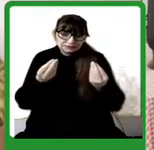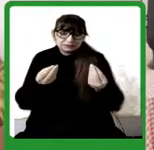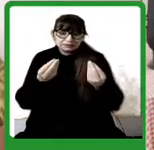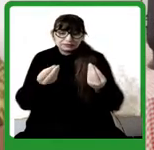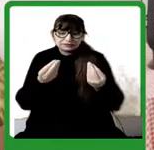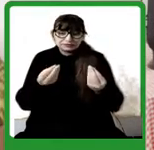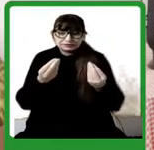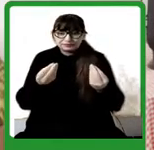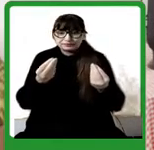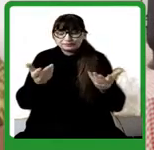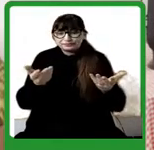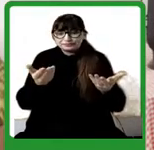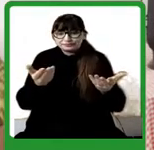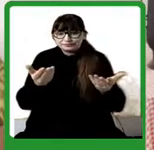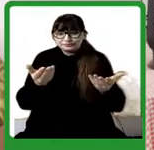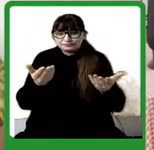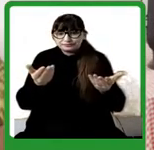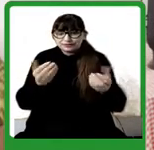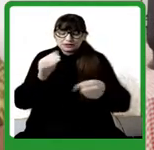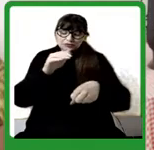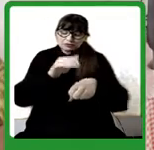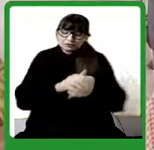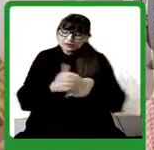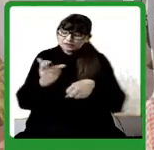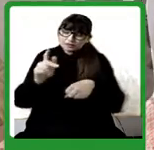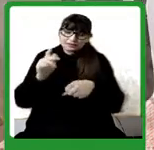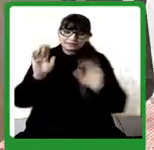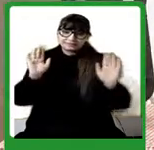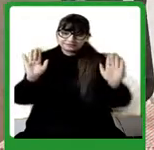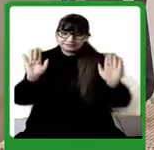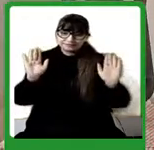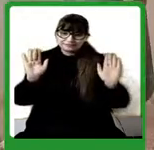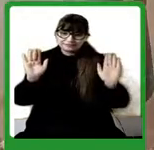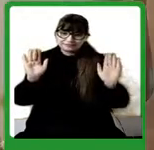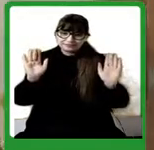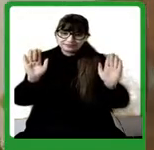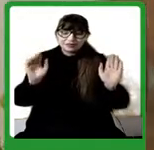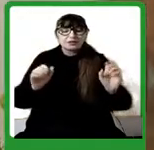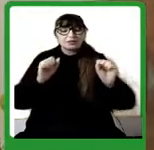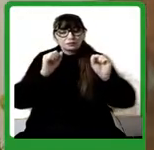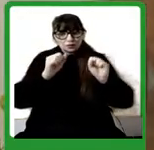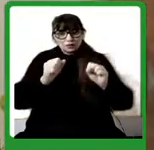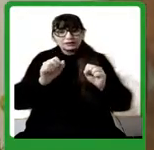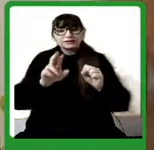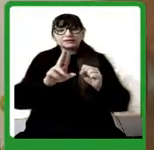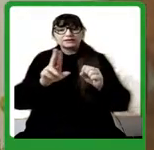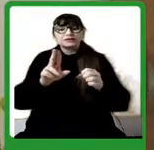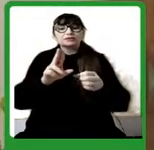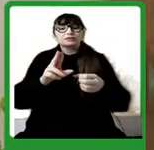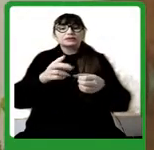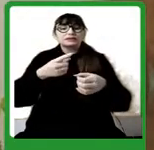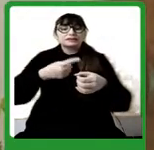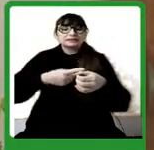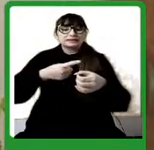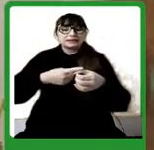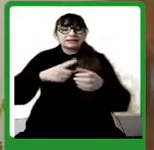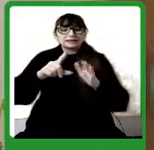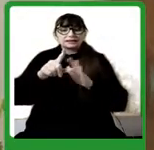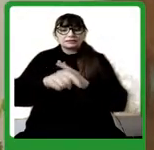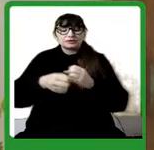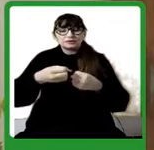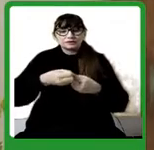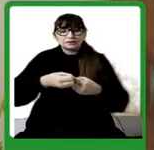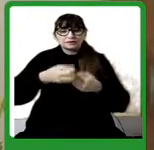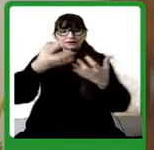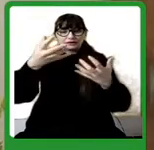seu será? Lúcio. Se o culpado é ele. Mano. Comenta aí pra nós da onde tu tá assistindo essa live daqui um pouquinho. Nós vamos fazer uma pose bem legal pra vocês tirar uma